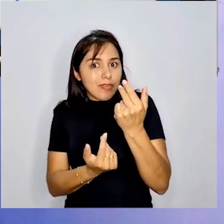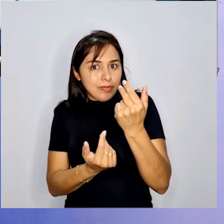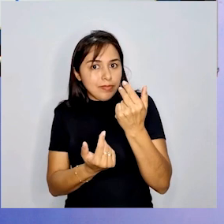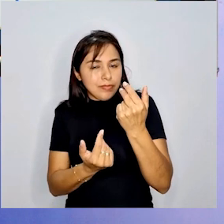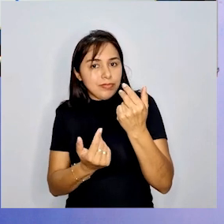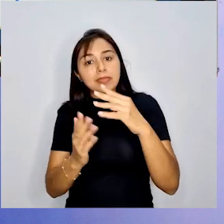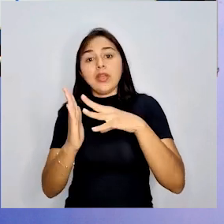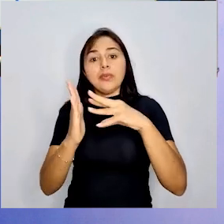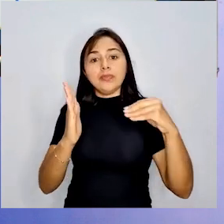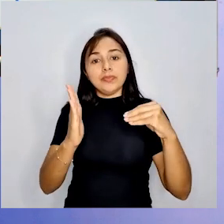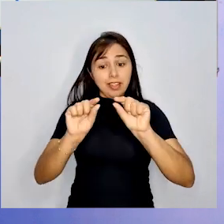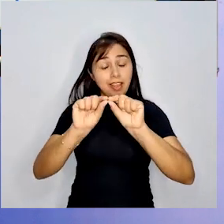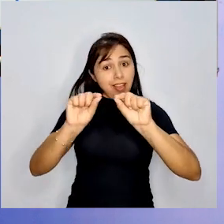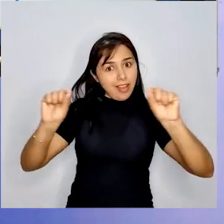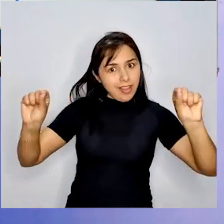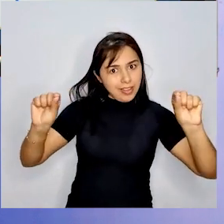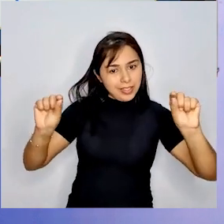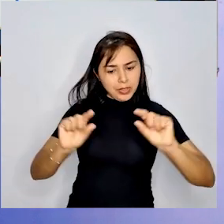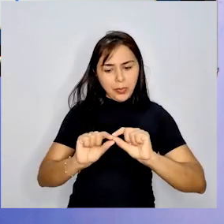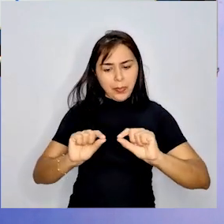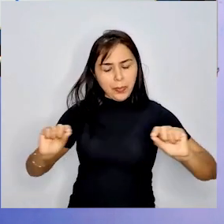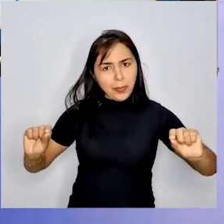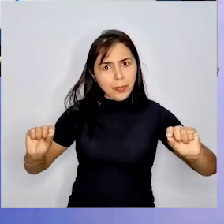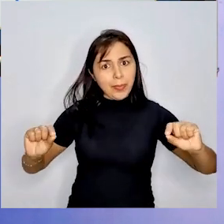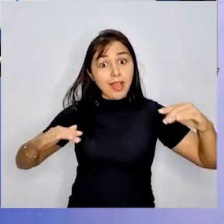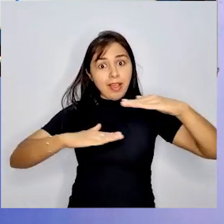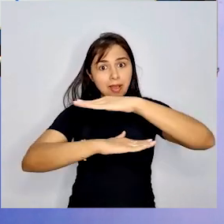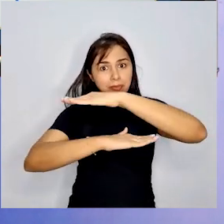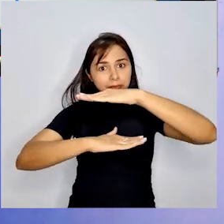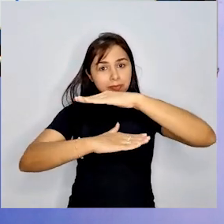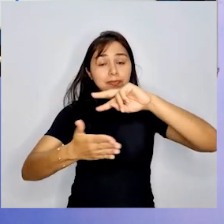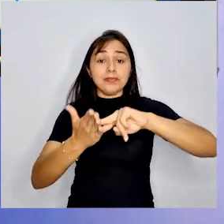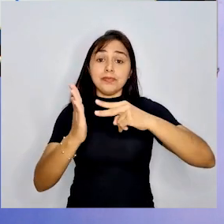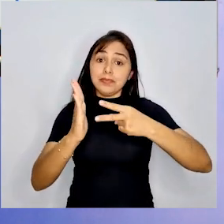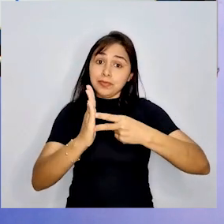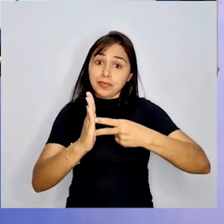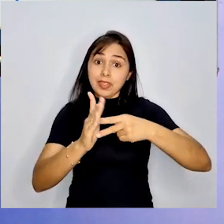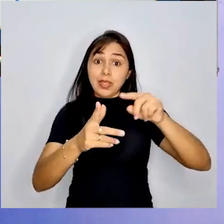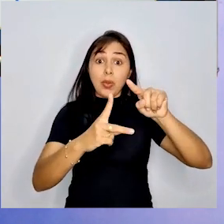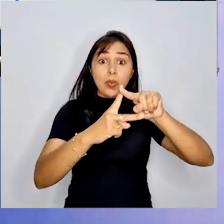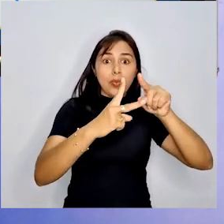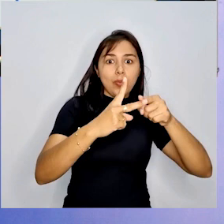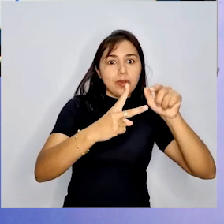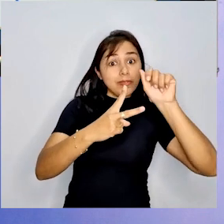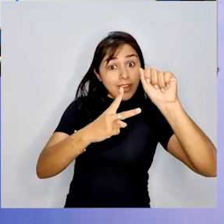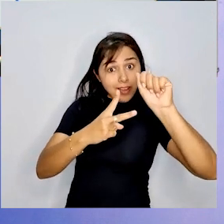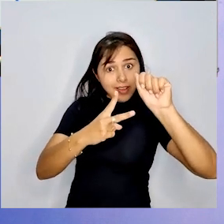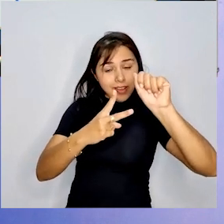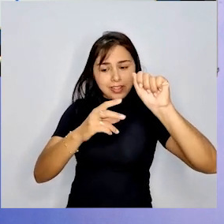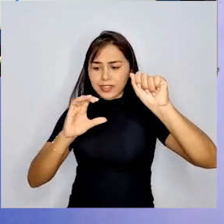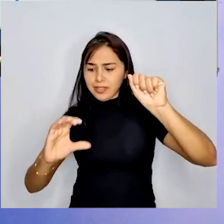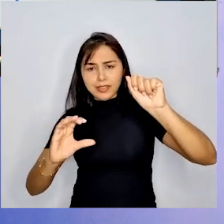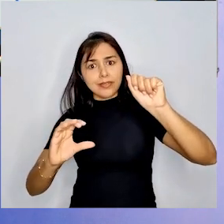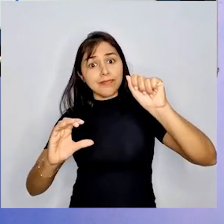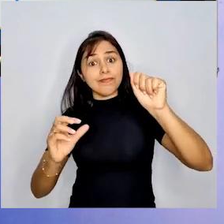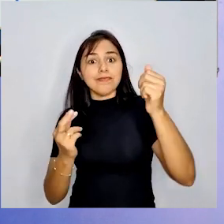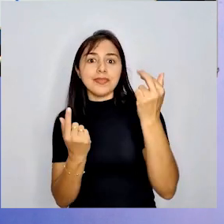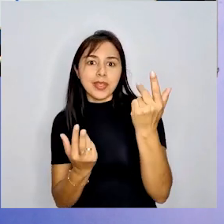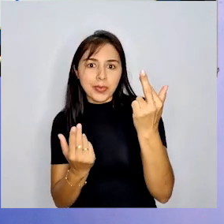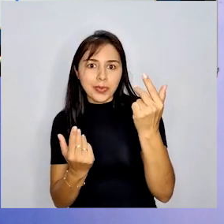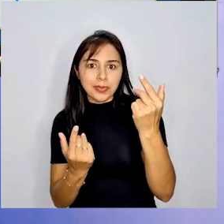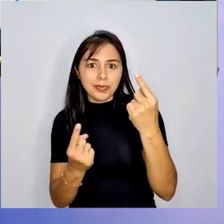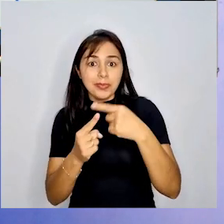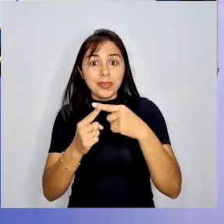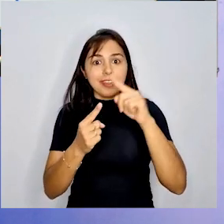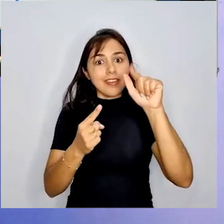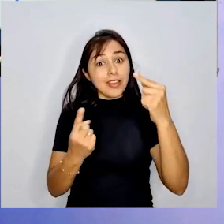são paralelas. Então, A ele é igual ao ângulo C, congruente ao ângulo C, porque eles são opostos pelo